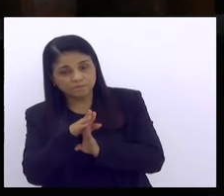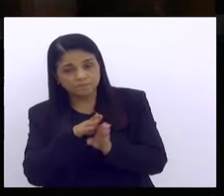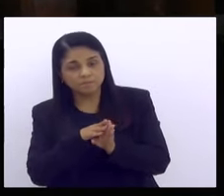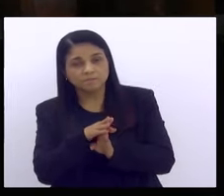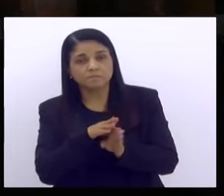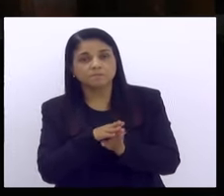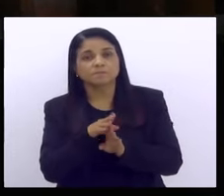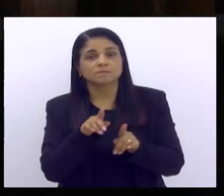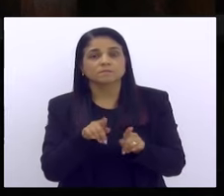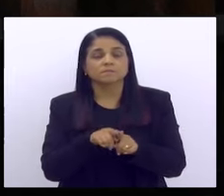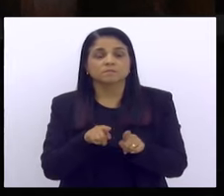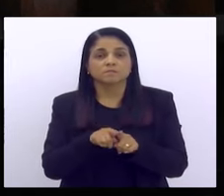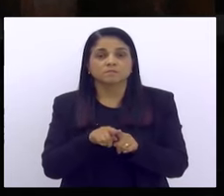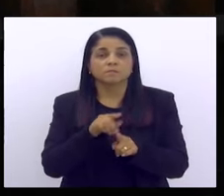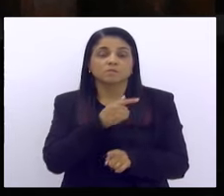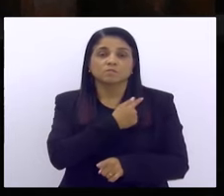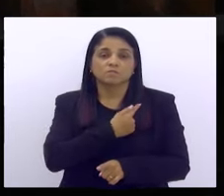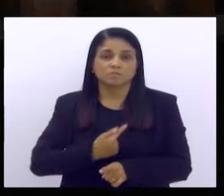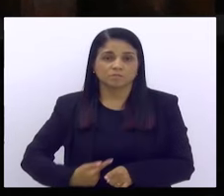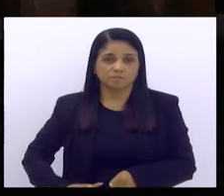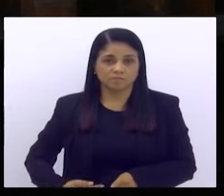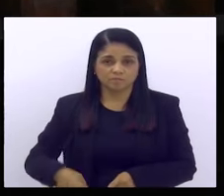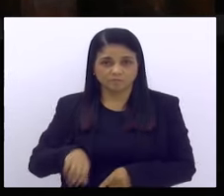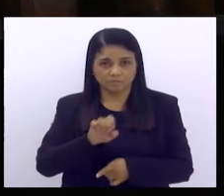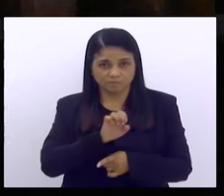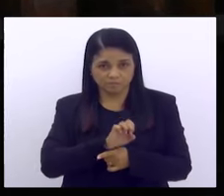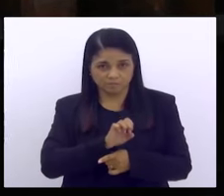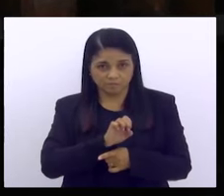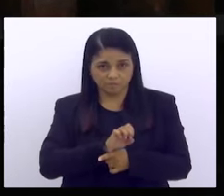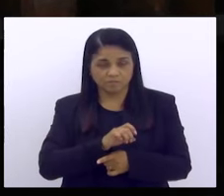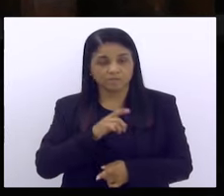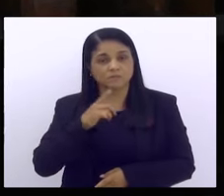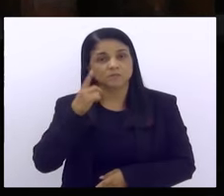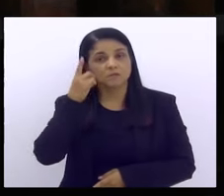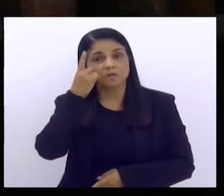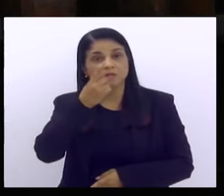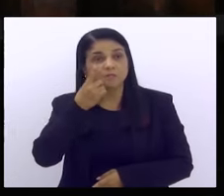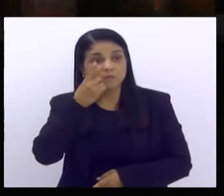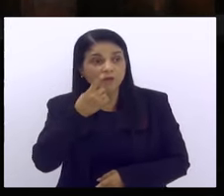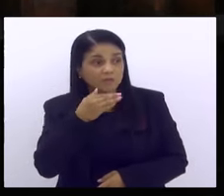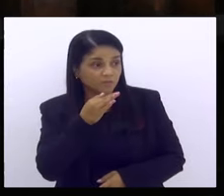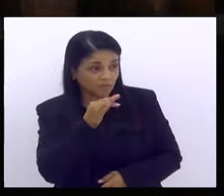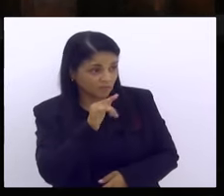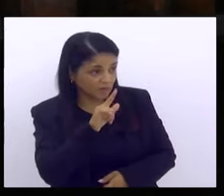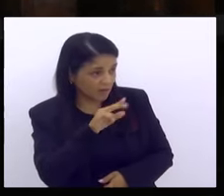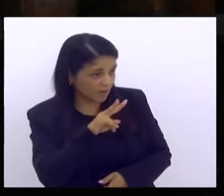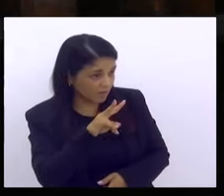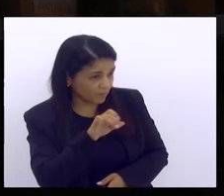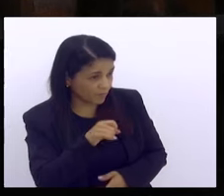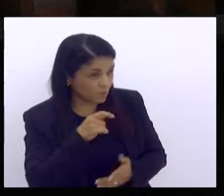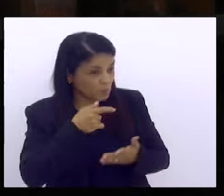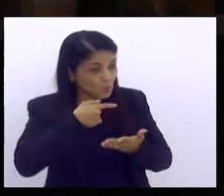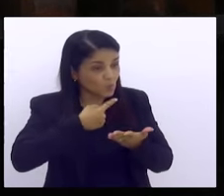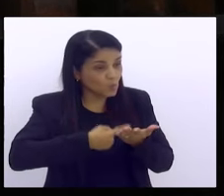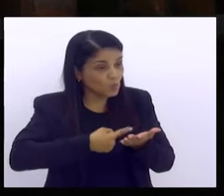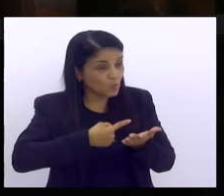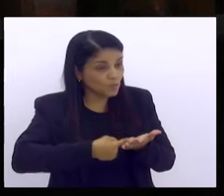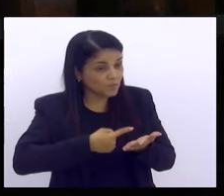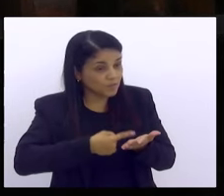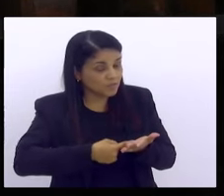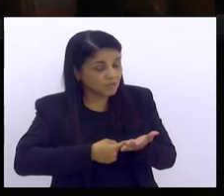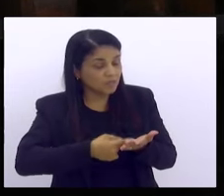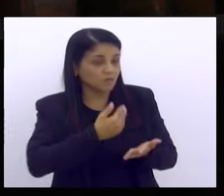recomendar que o governo do Estado, deputado Flávio Serafini, possa cumprir